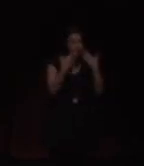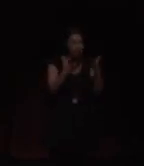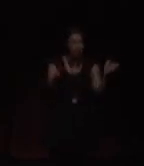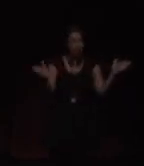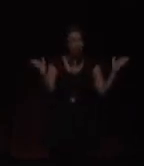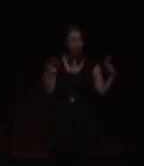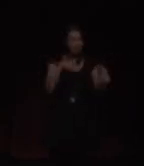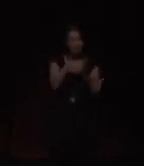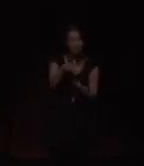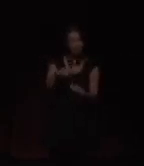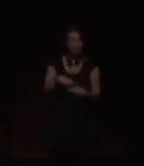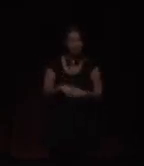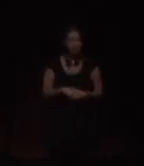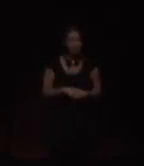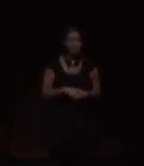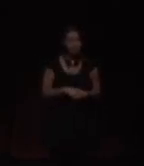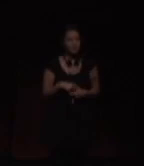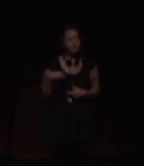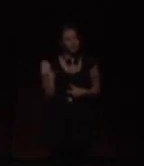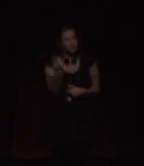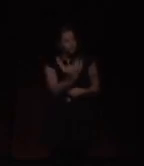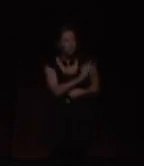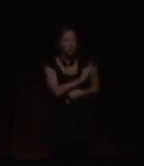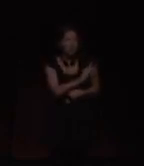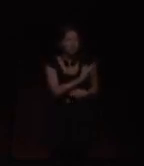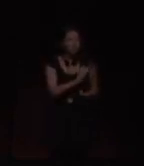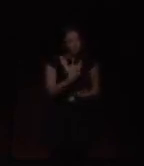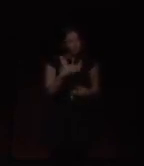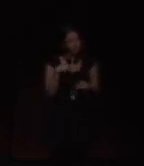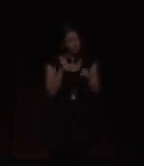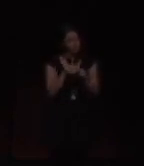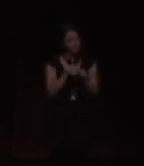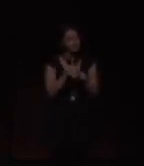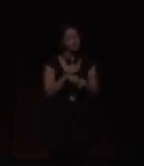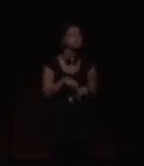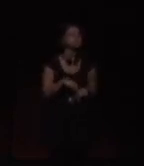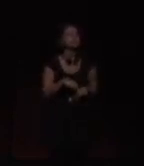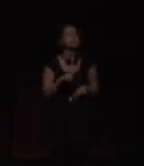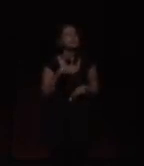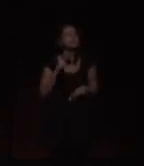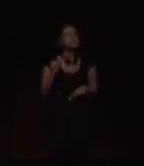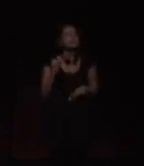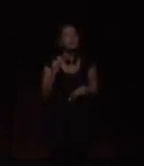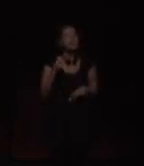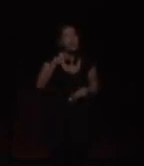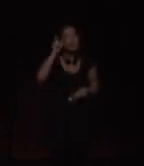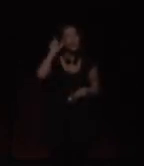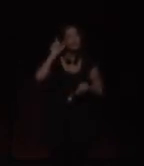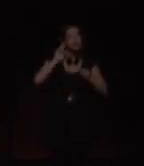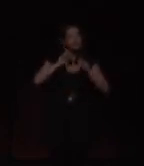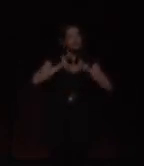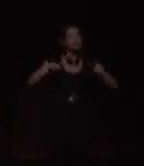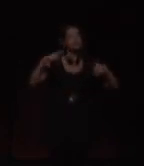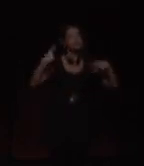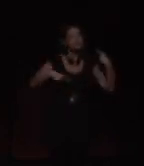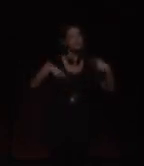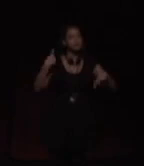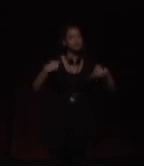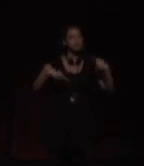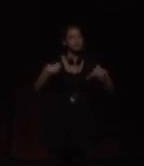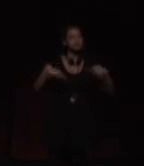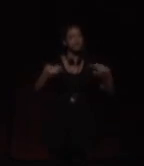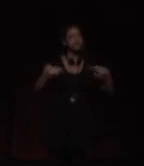Muitos de nós, acredito eu, ainda estejamos sob os efeitos das mesas de ontem, de muitos